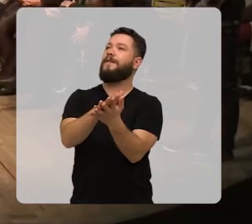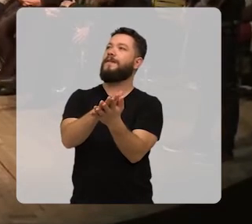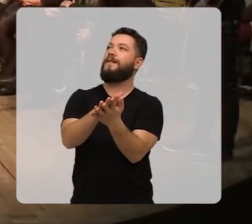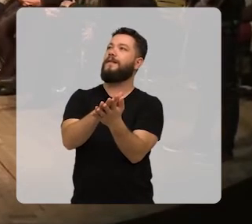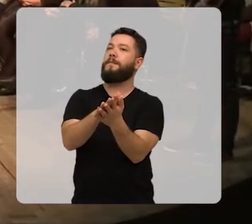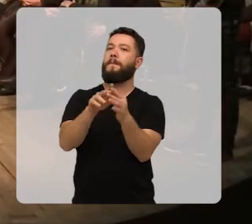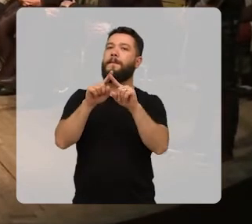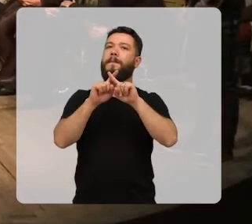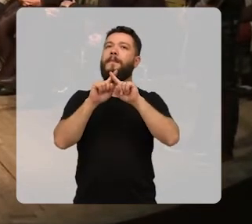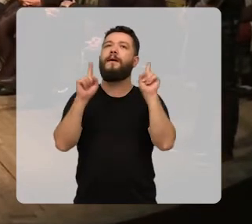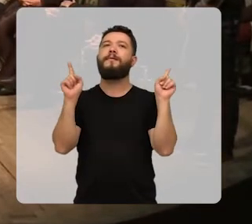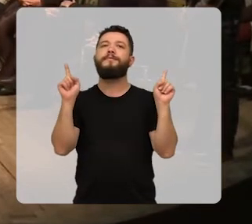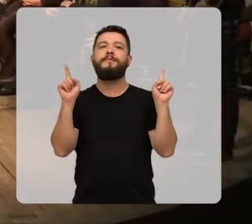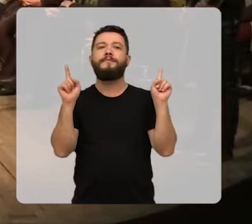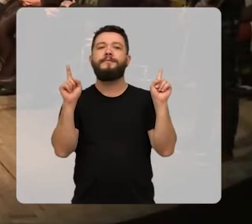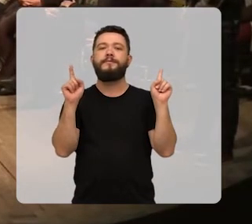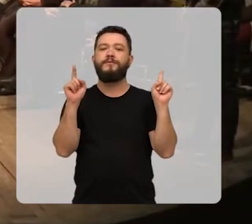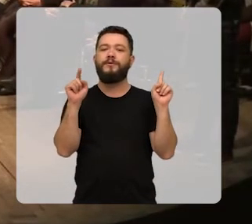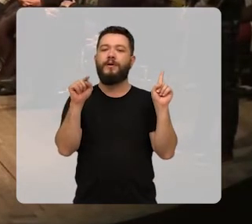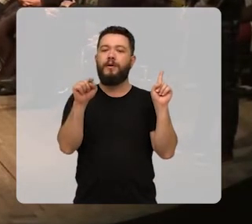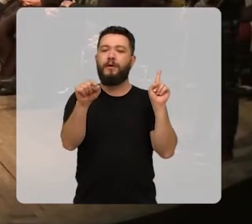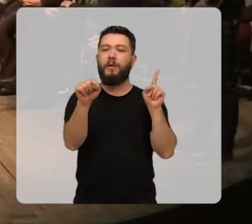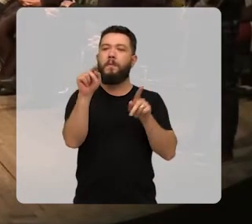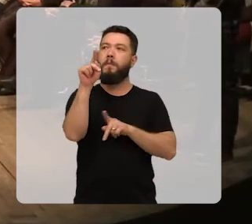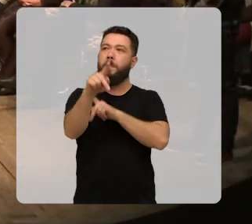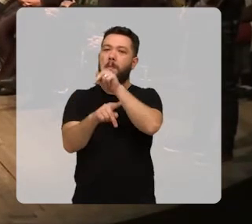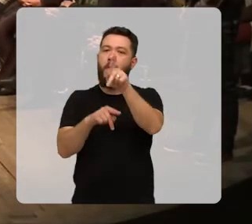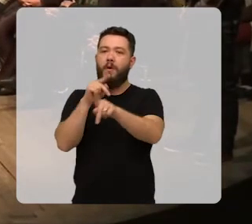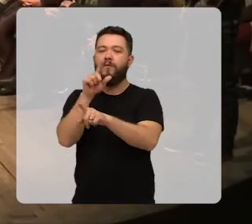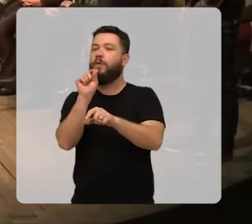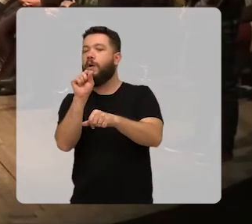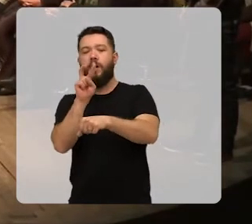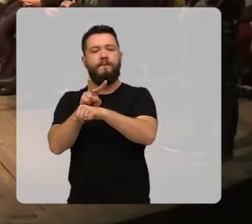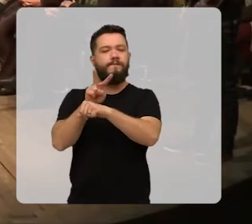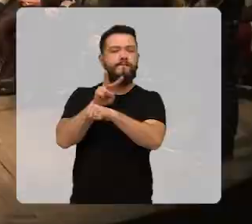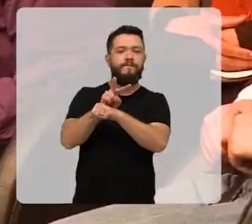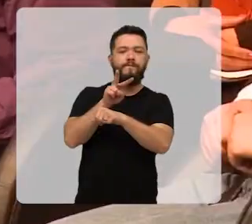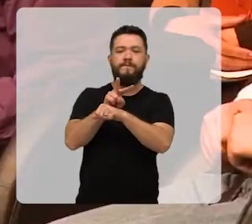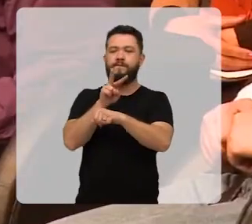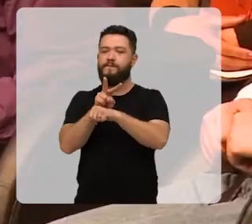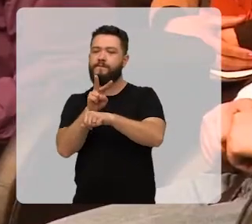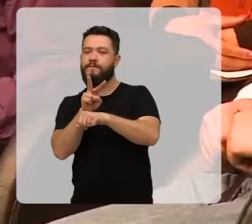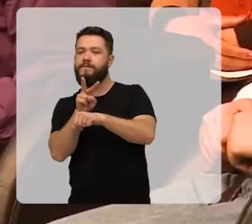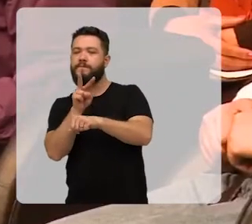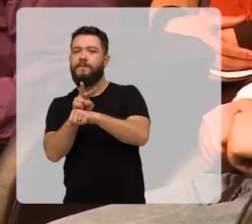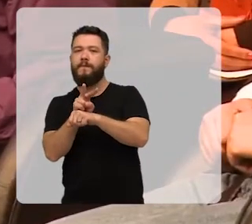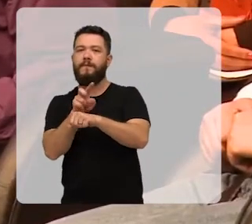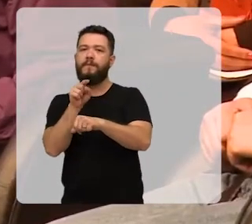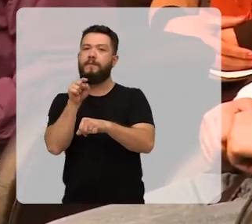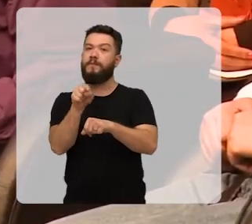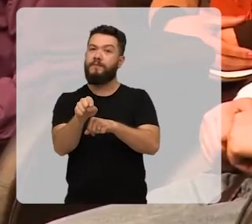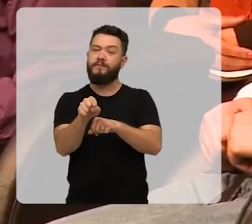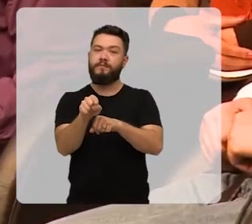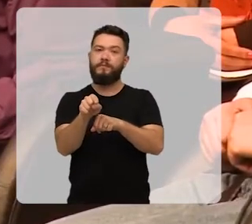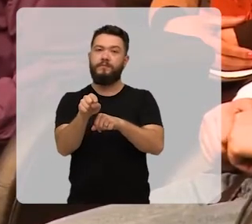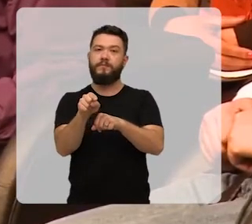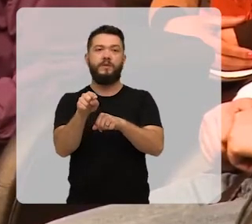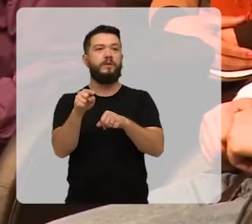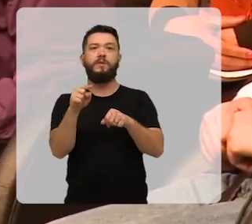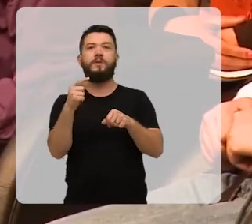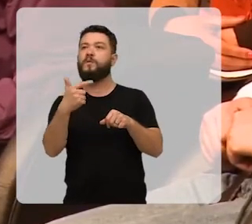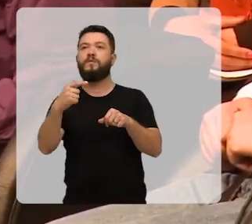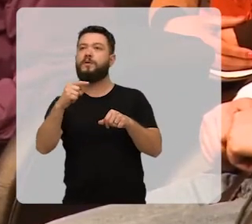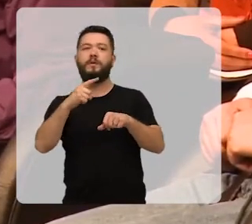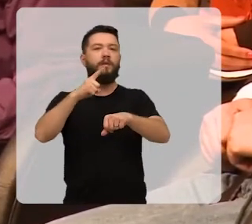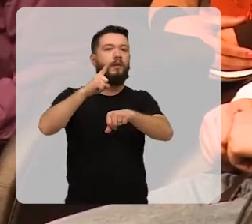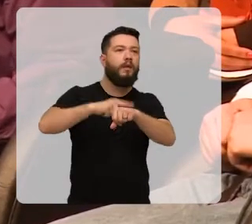no campo de concentração eles tinham seria mais vamos dizer um povo que eles tinham